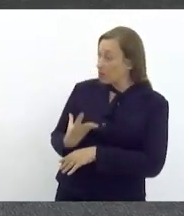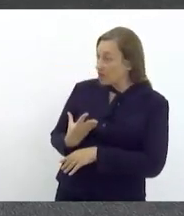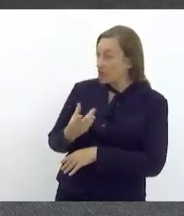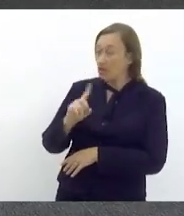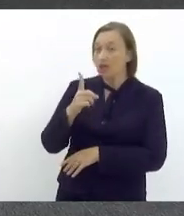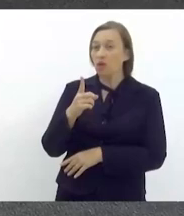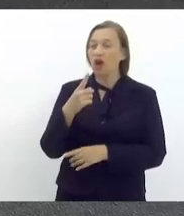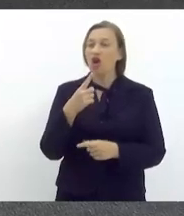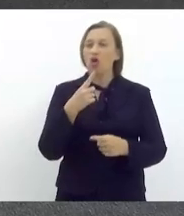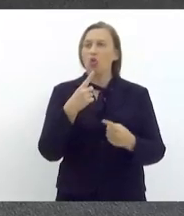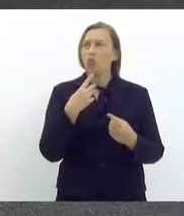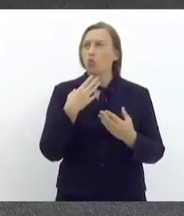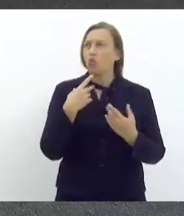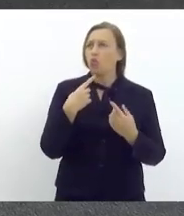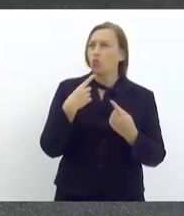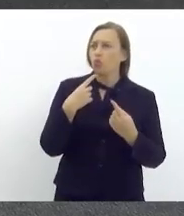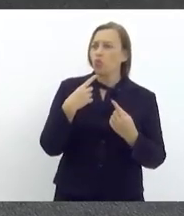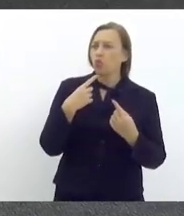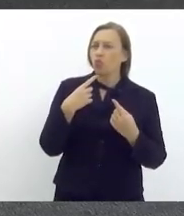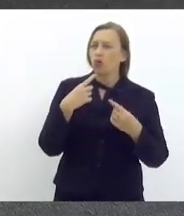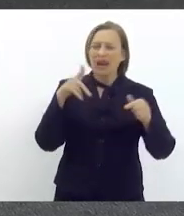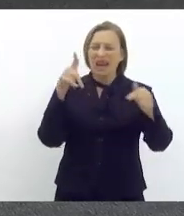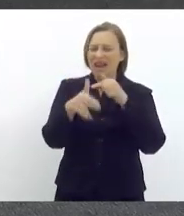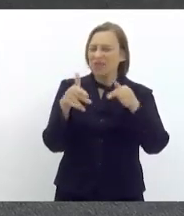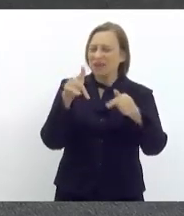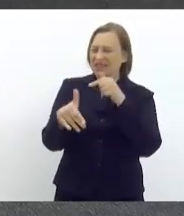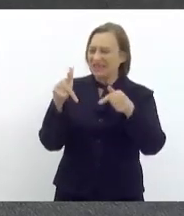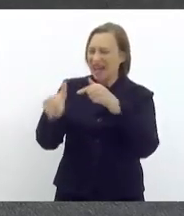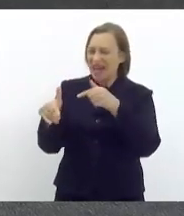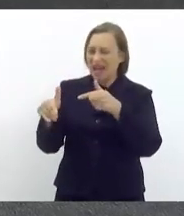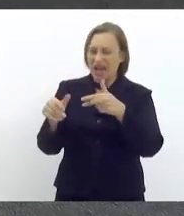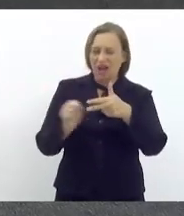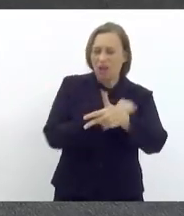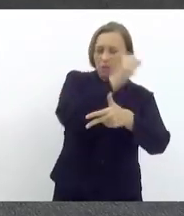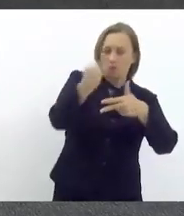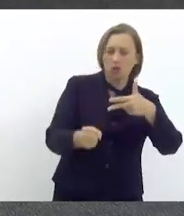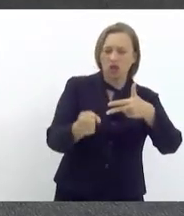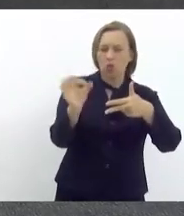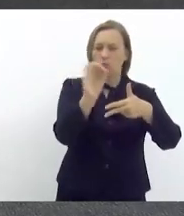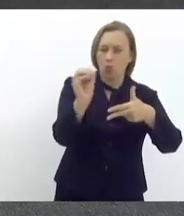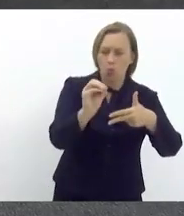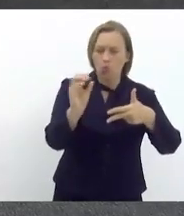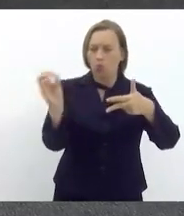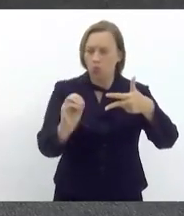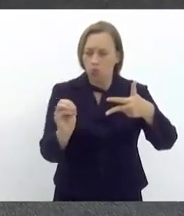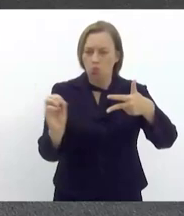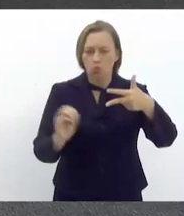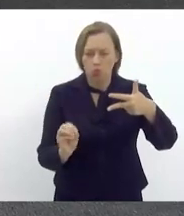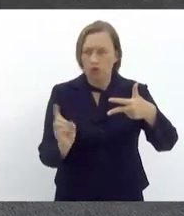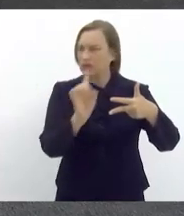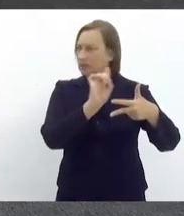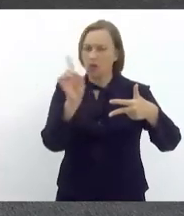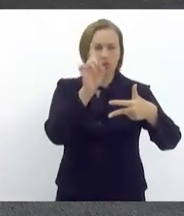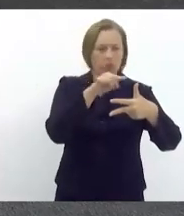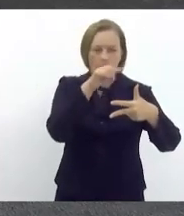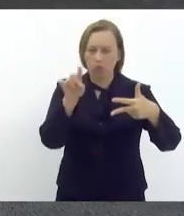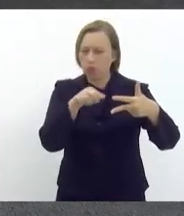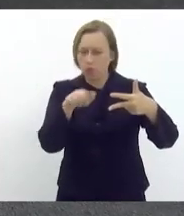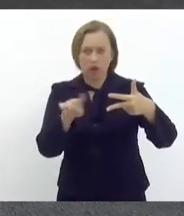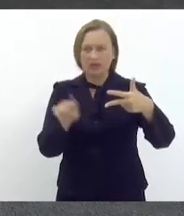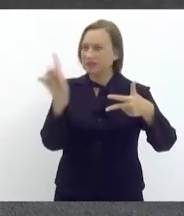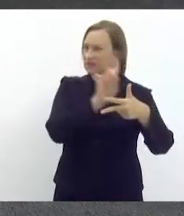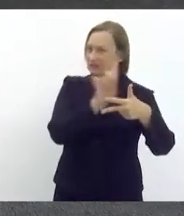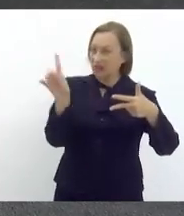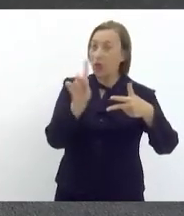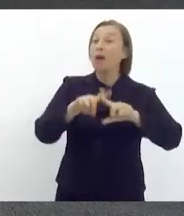fazer nenhum tipo de limitação a nenhum poder pelo contrário o orçamento respeita a autonomia dos